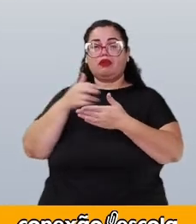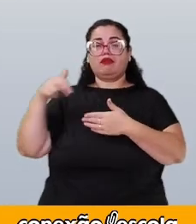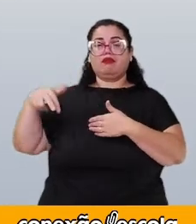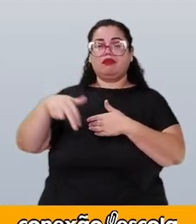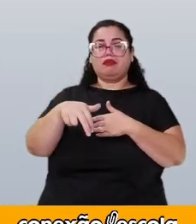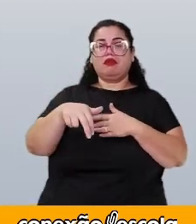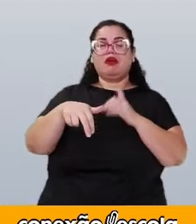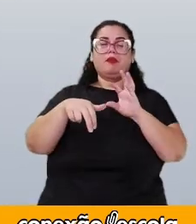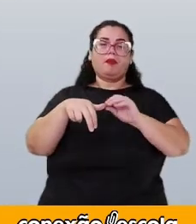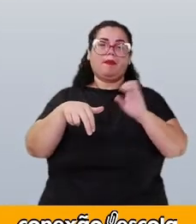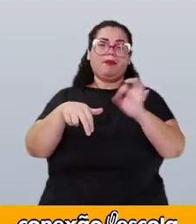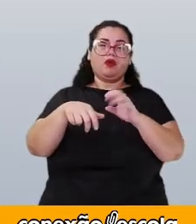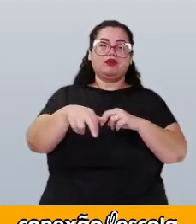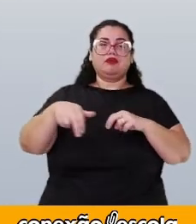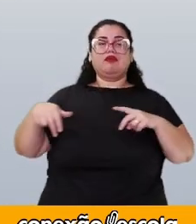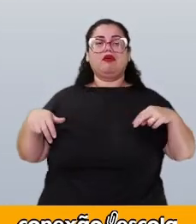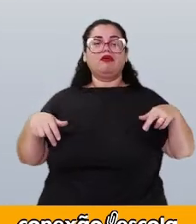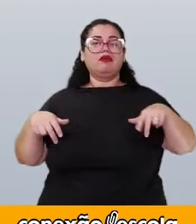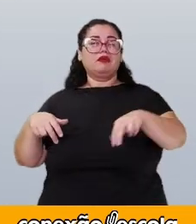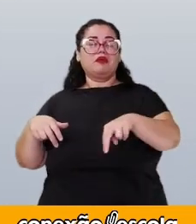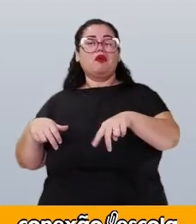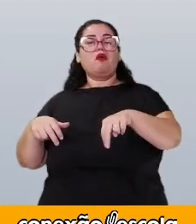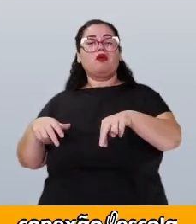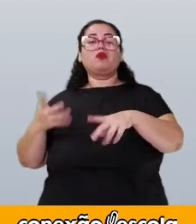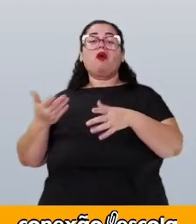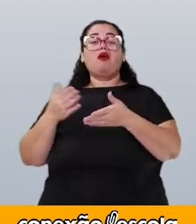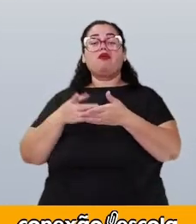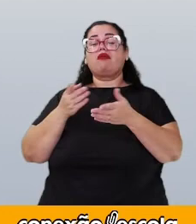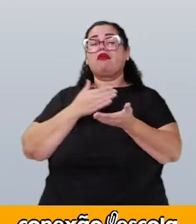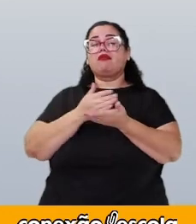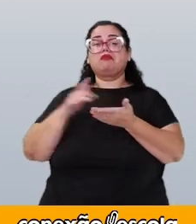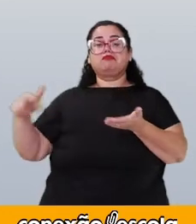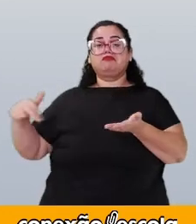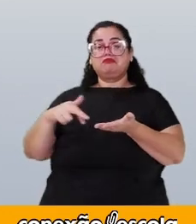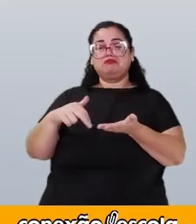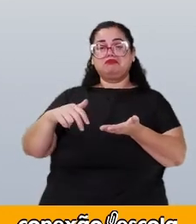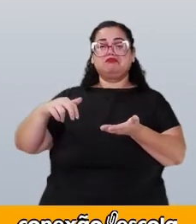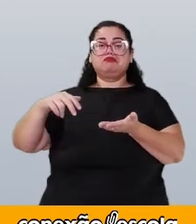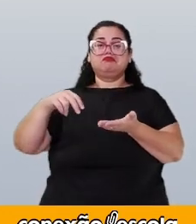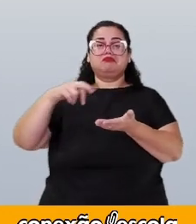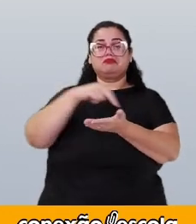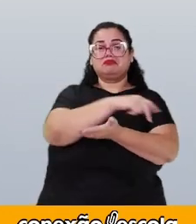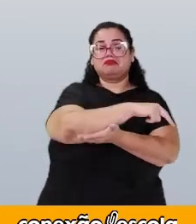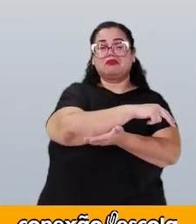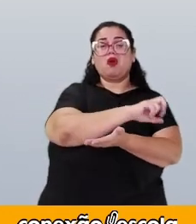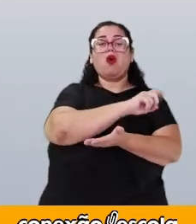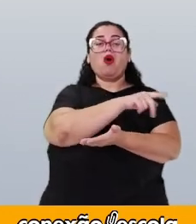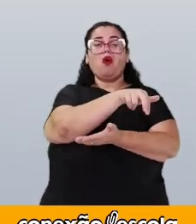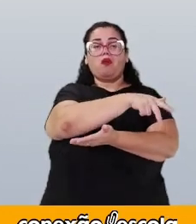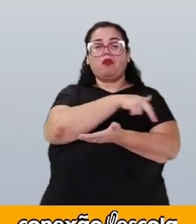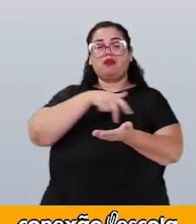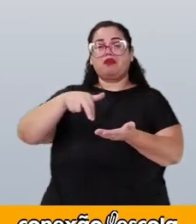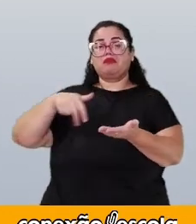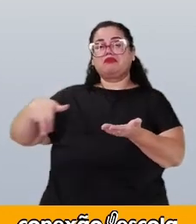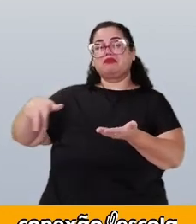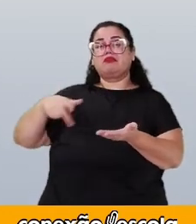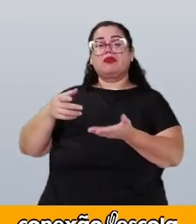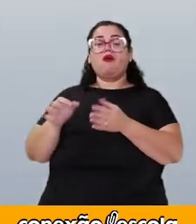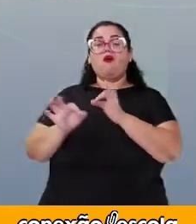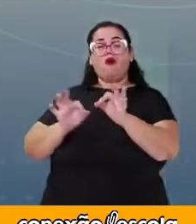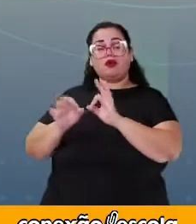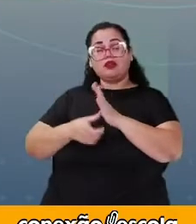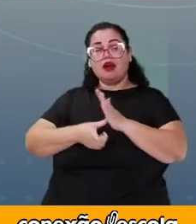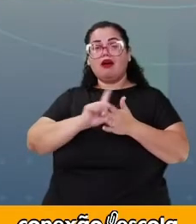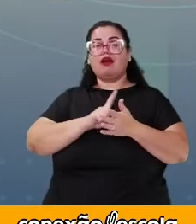personagens. Por exemplo, os personagens vão entrar por um lado do palco e sair por outro. Tudo isso precisa ser pensado